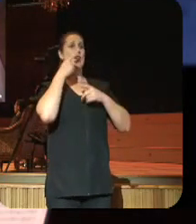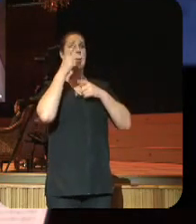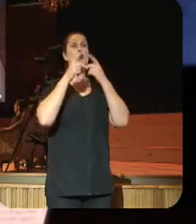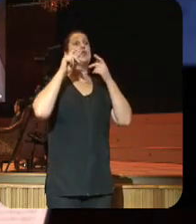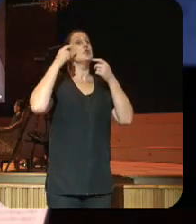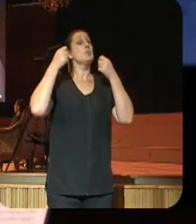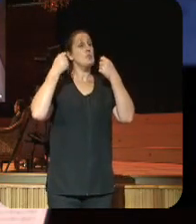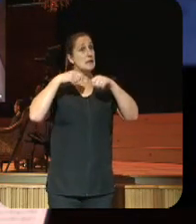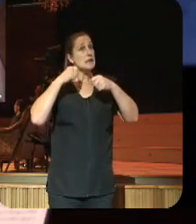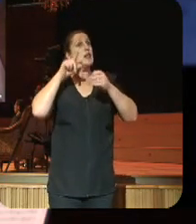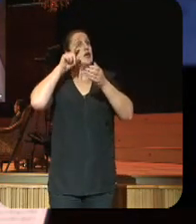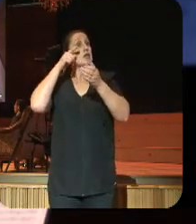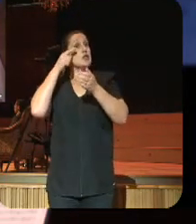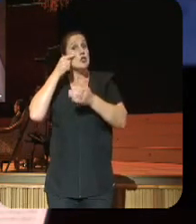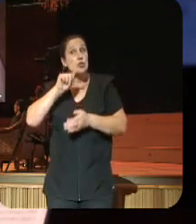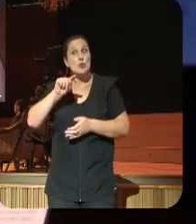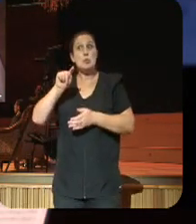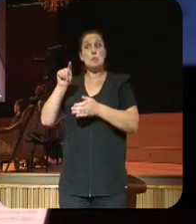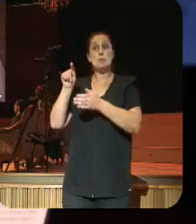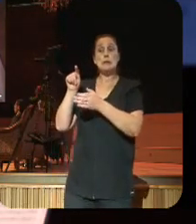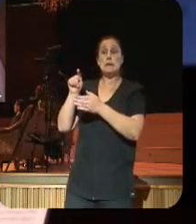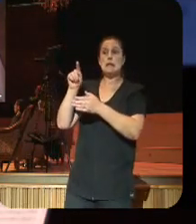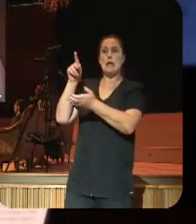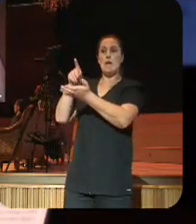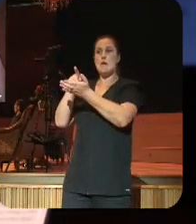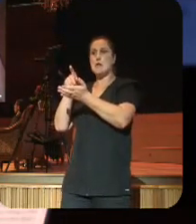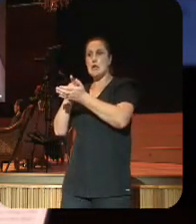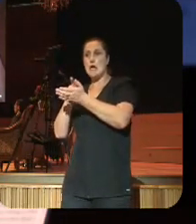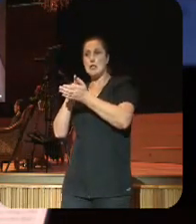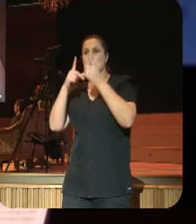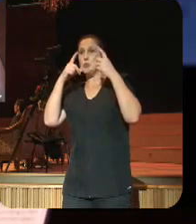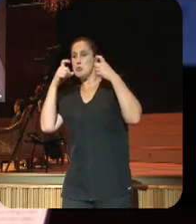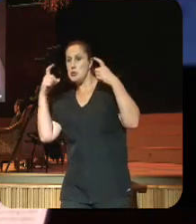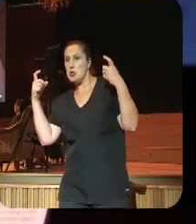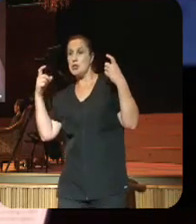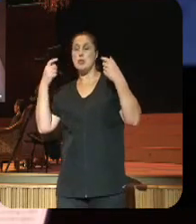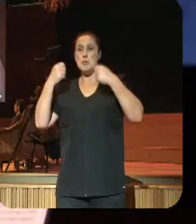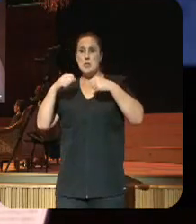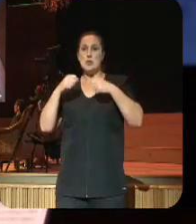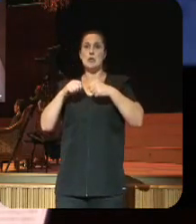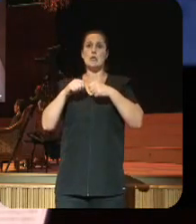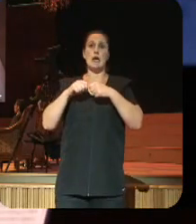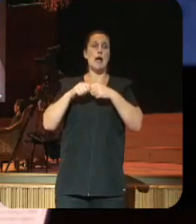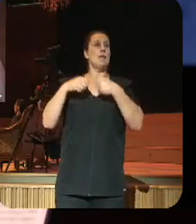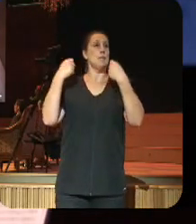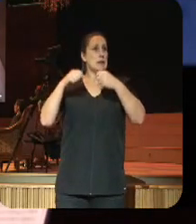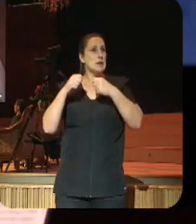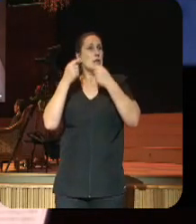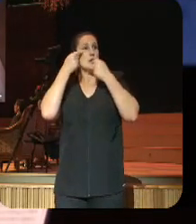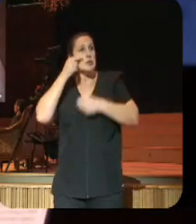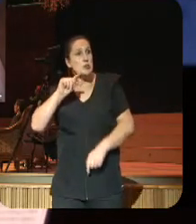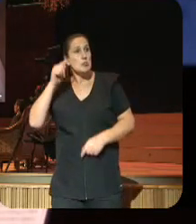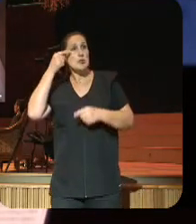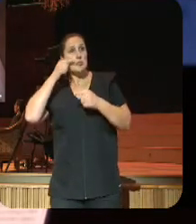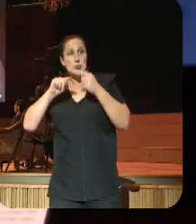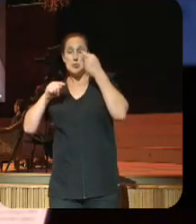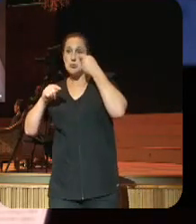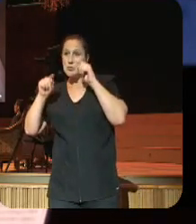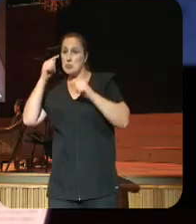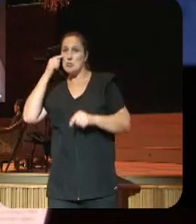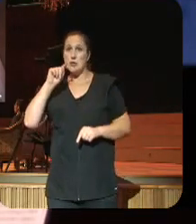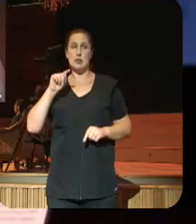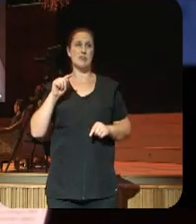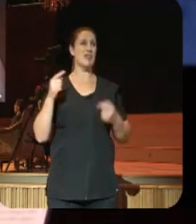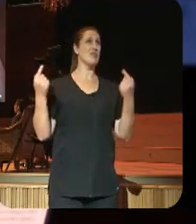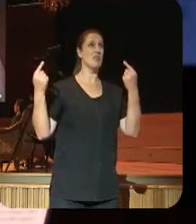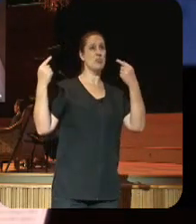a verdade, senão você não vai fazer avanço científico nenhum, que tem alguma coisa a ser descoberta. Parece uma